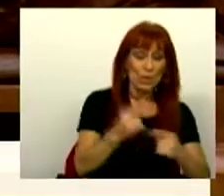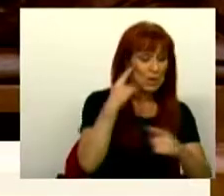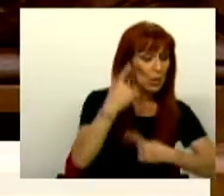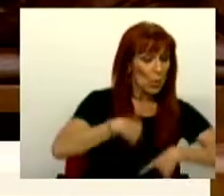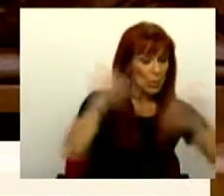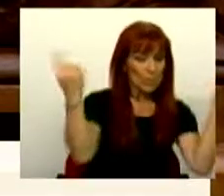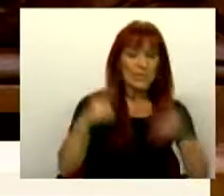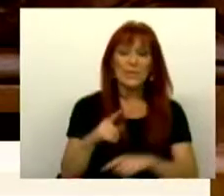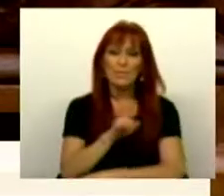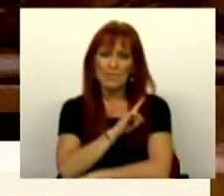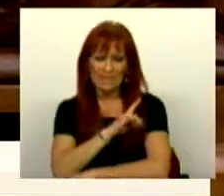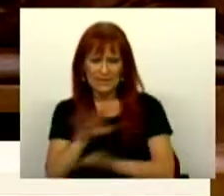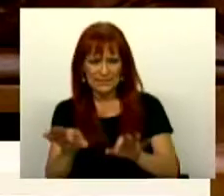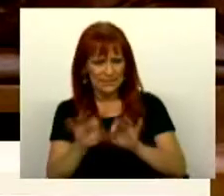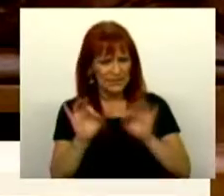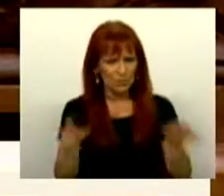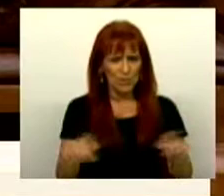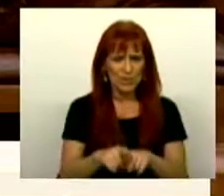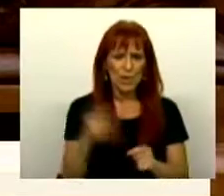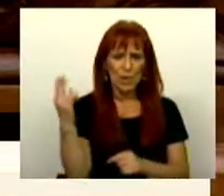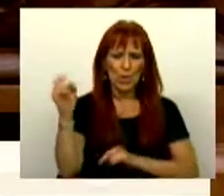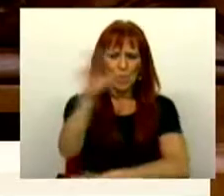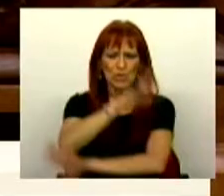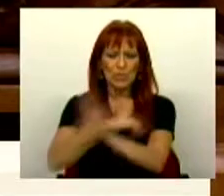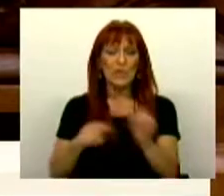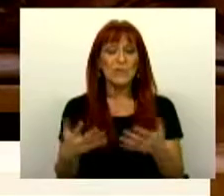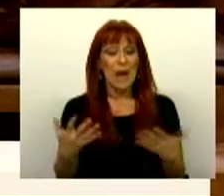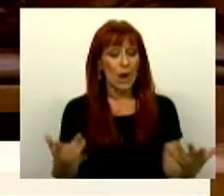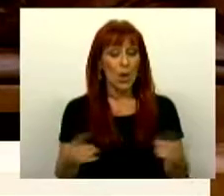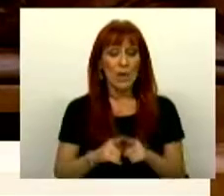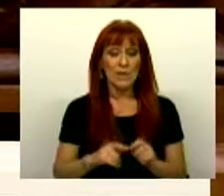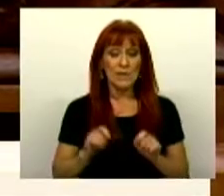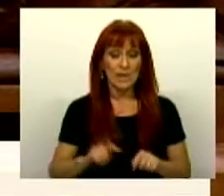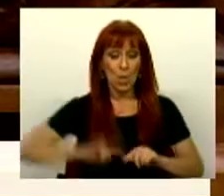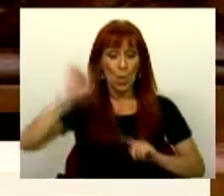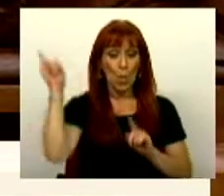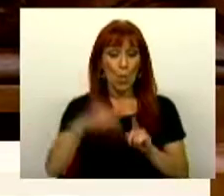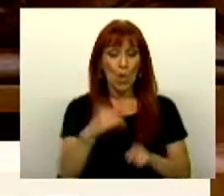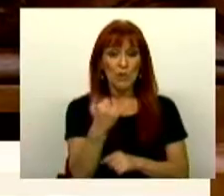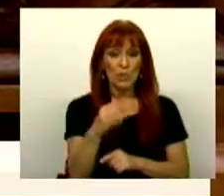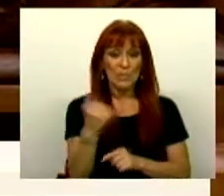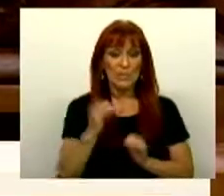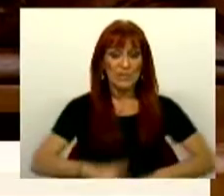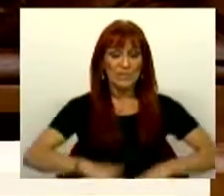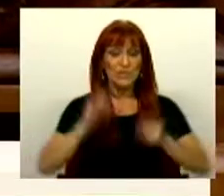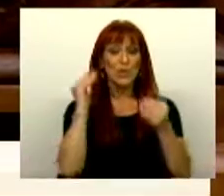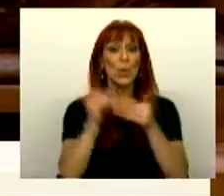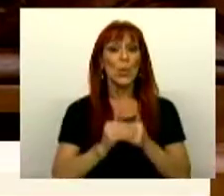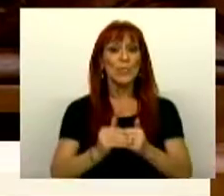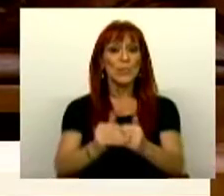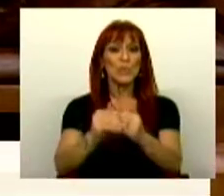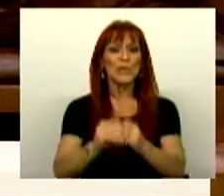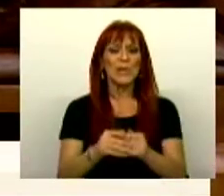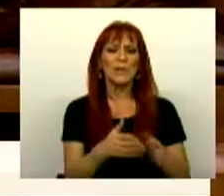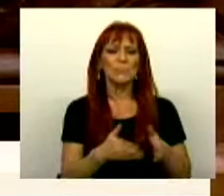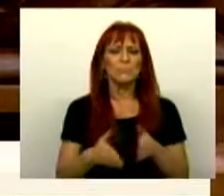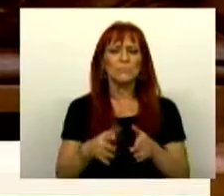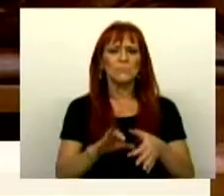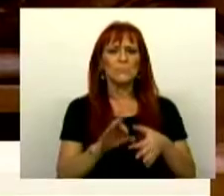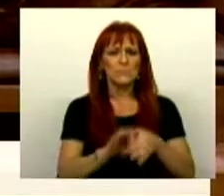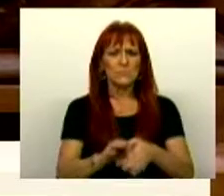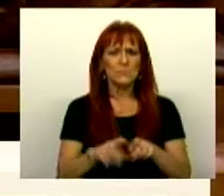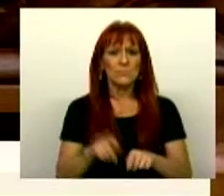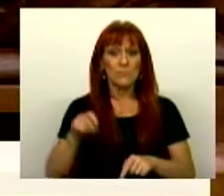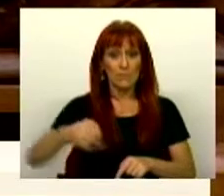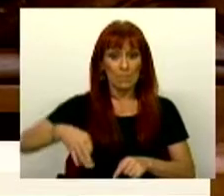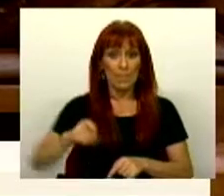como privado. A União Europeia encontra-se durante este ano de 2020 a desenvolver o processo de revisão estratégica da